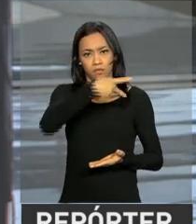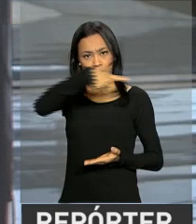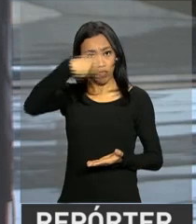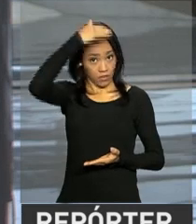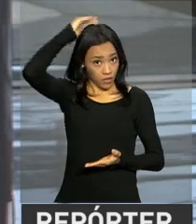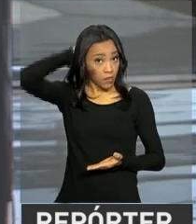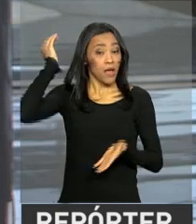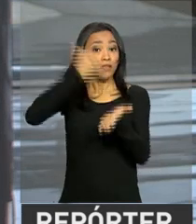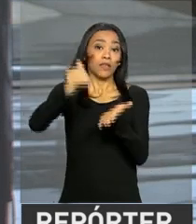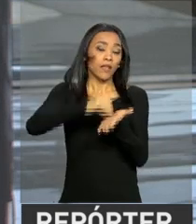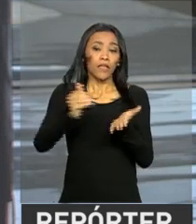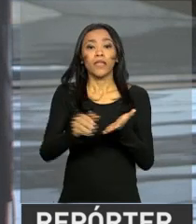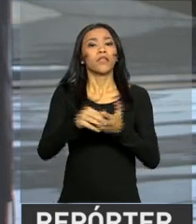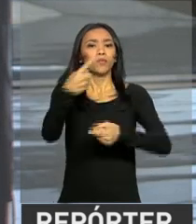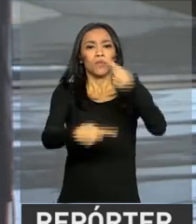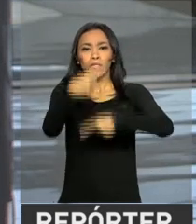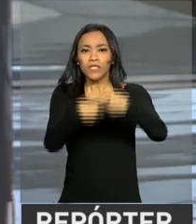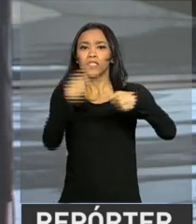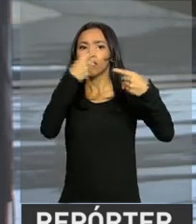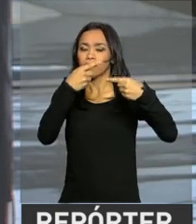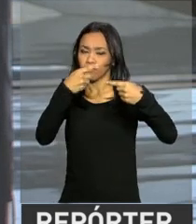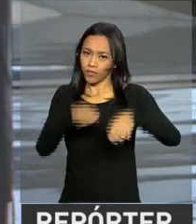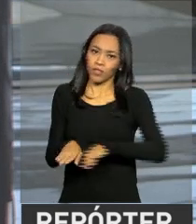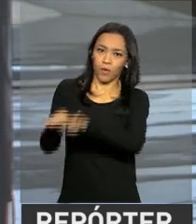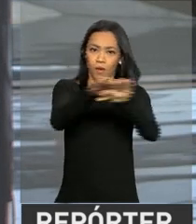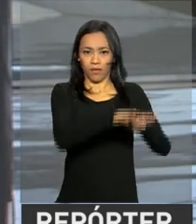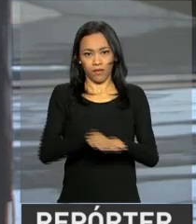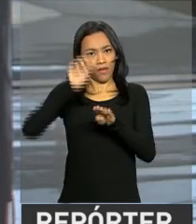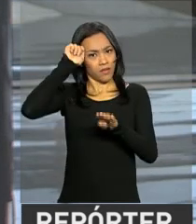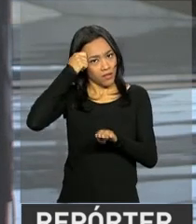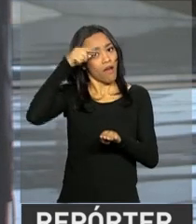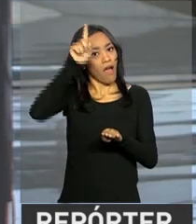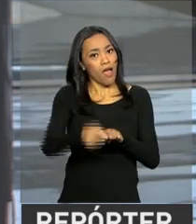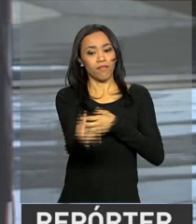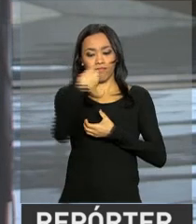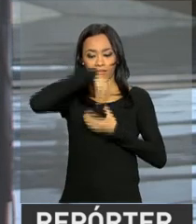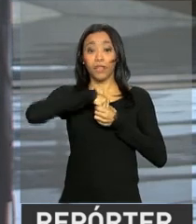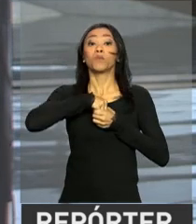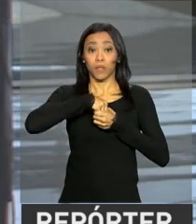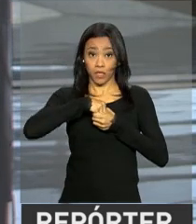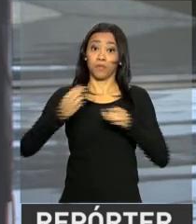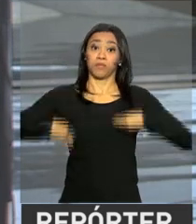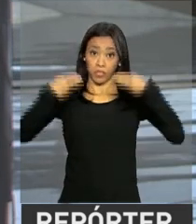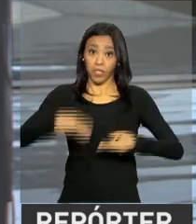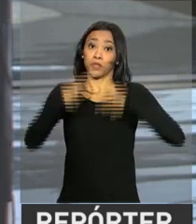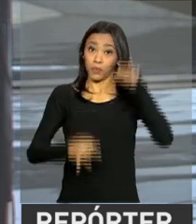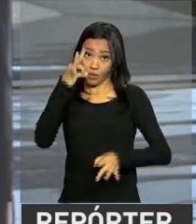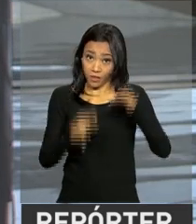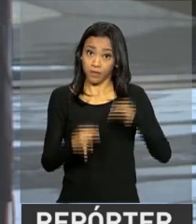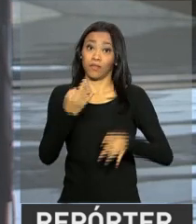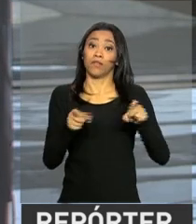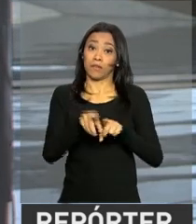a secretaria especial de políticas de promoção da Igualdade racial passou a fazer parte do Ministério da Justiça e da